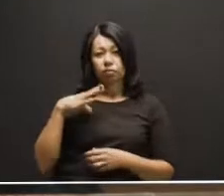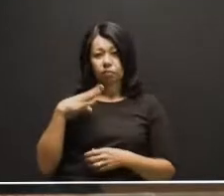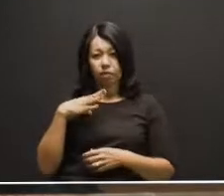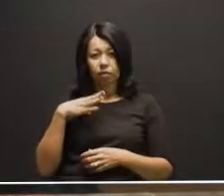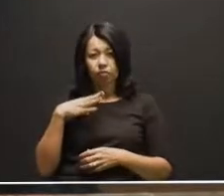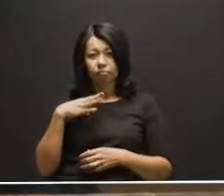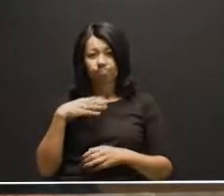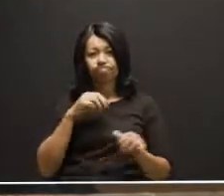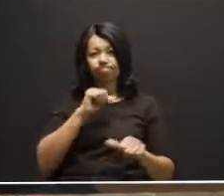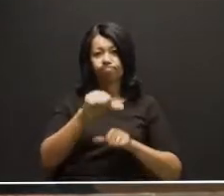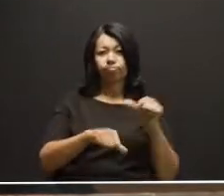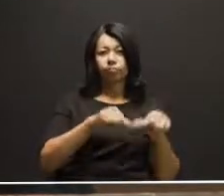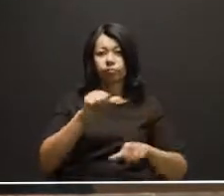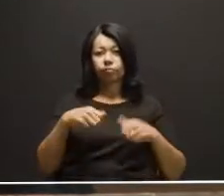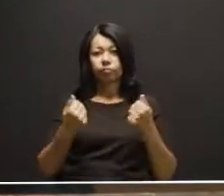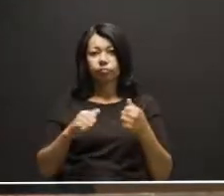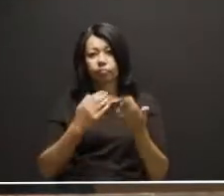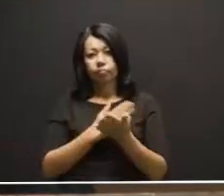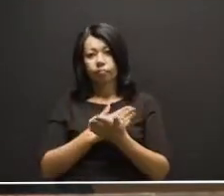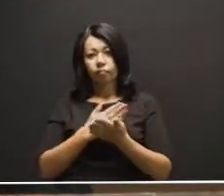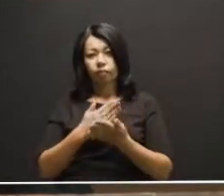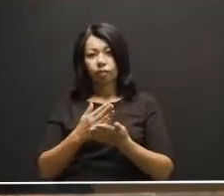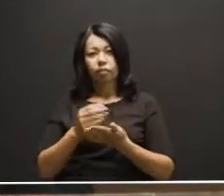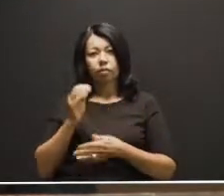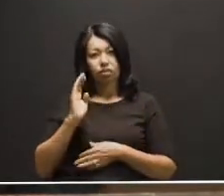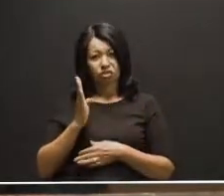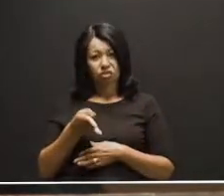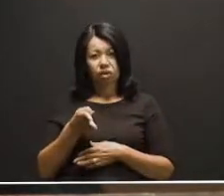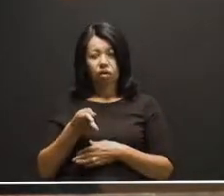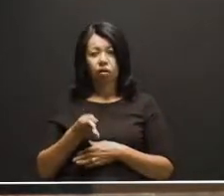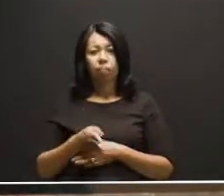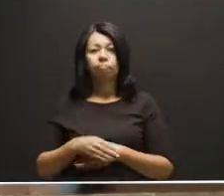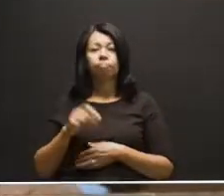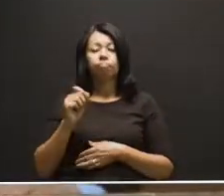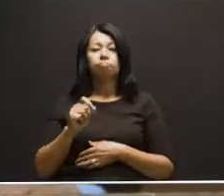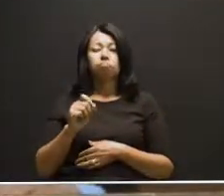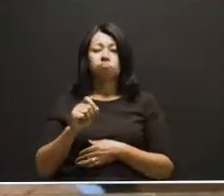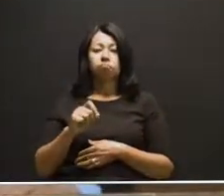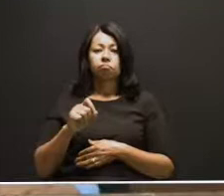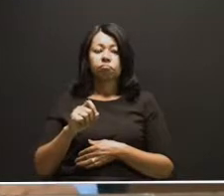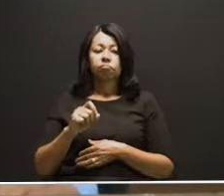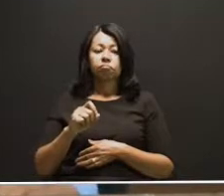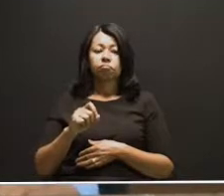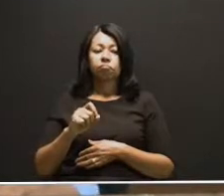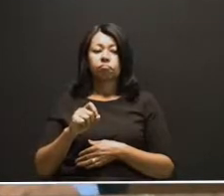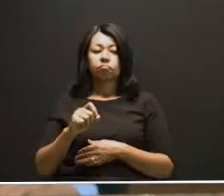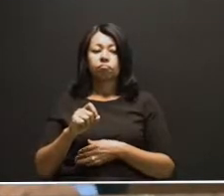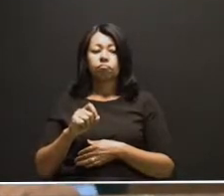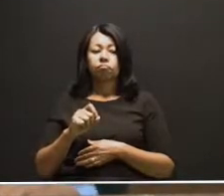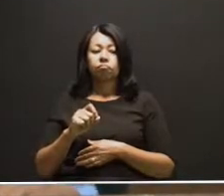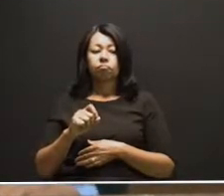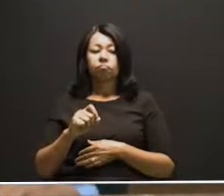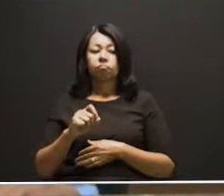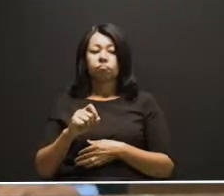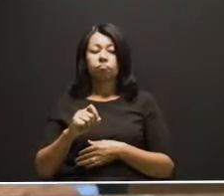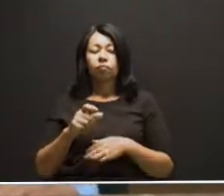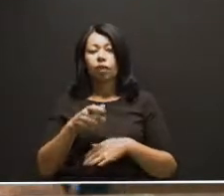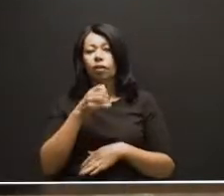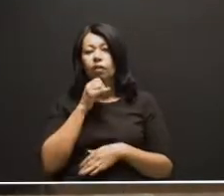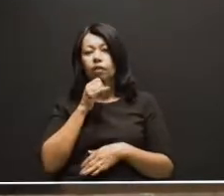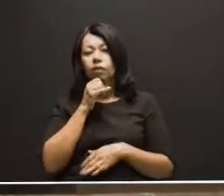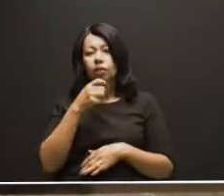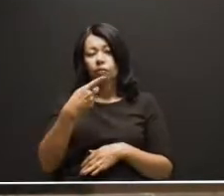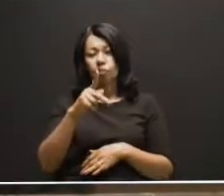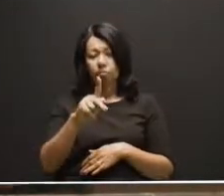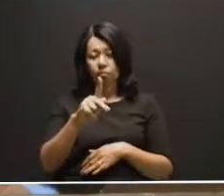essa mudança ela tem que começar agora serão eles que serão a instrução para esses jovens que aqui estão hoje onde